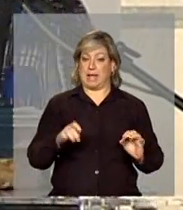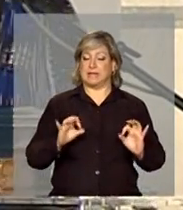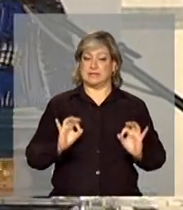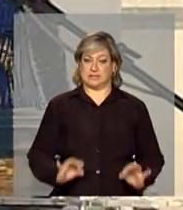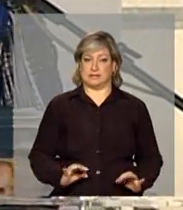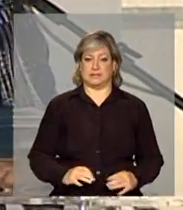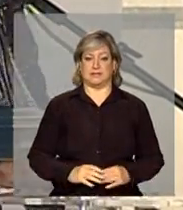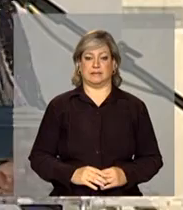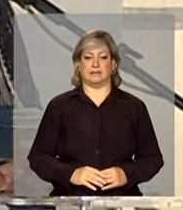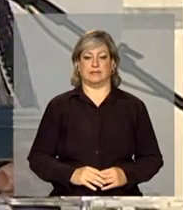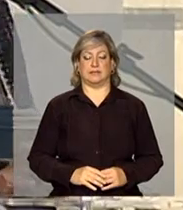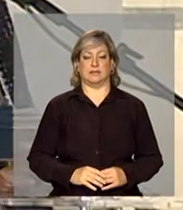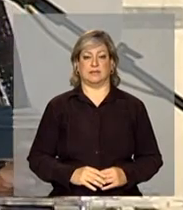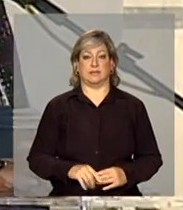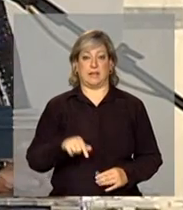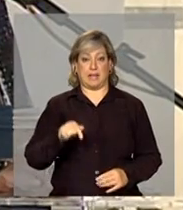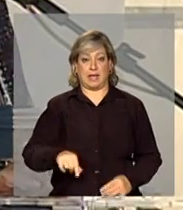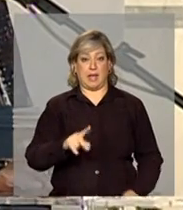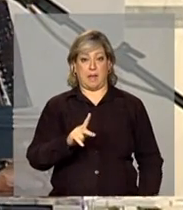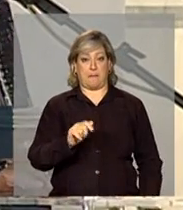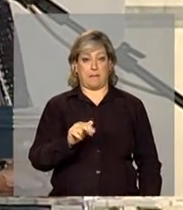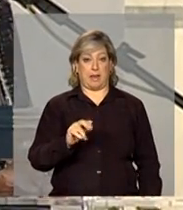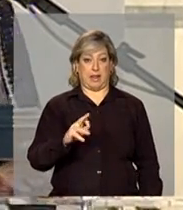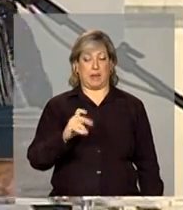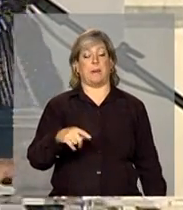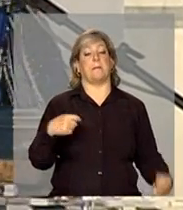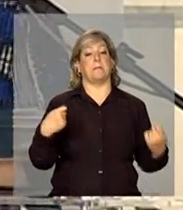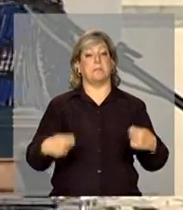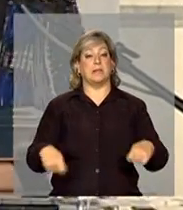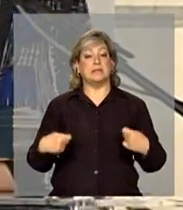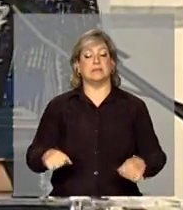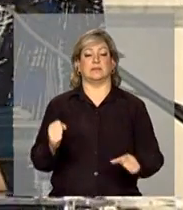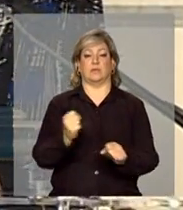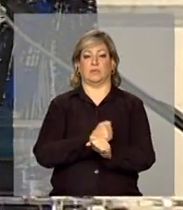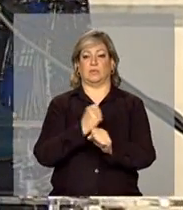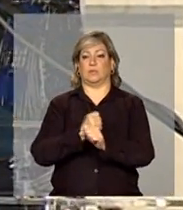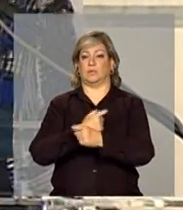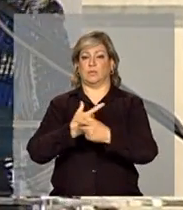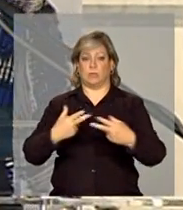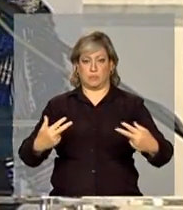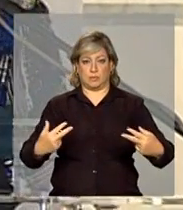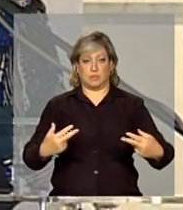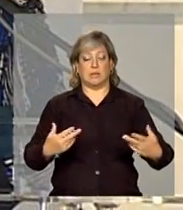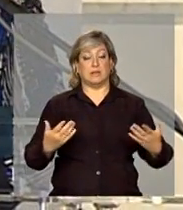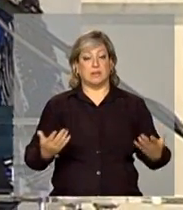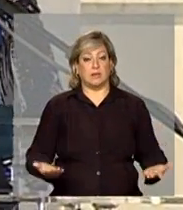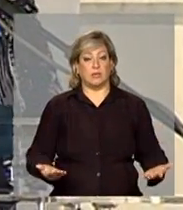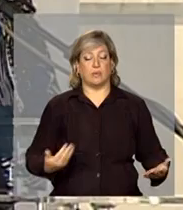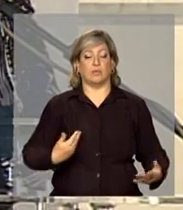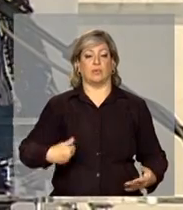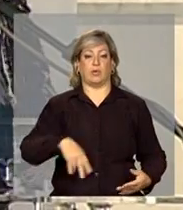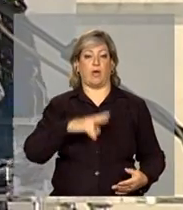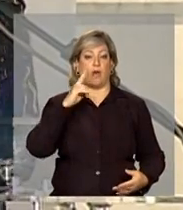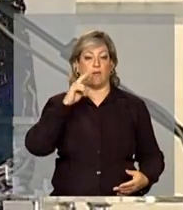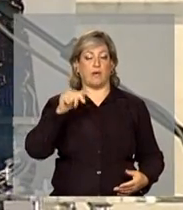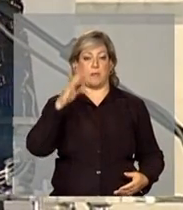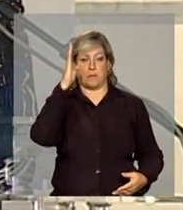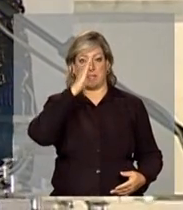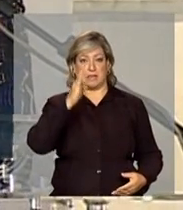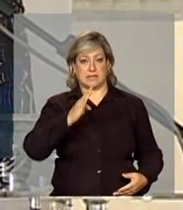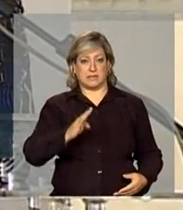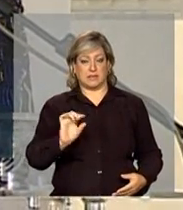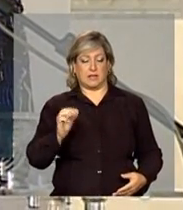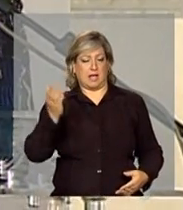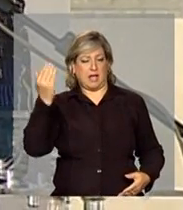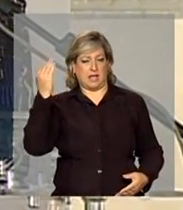certa. O Paraná precisa de infraestrutura. Por isso, quando nós olhamos o Brasil e vimos que ele era um